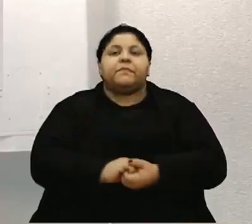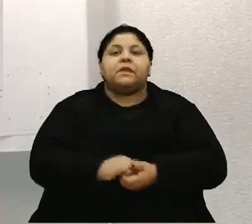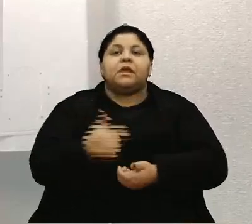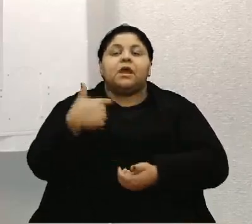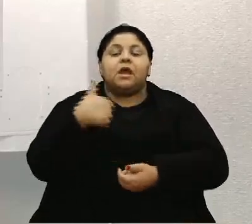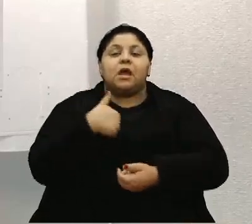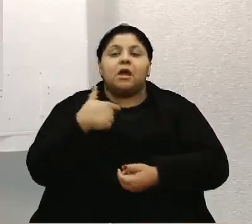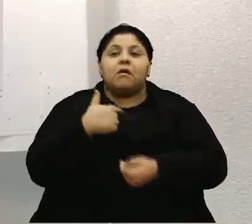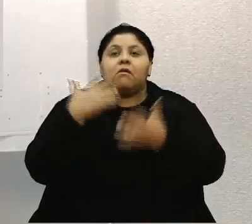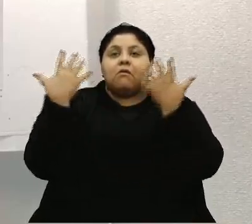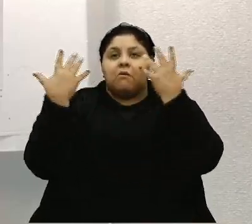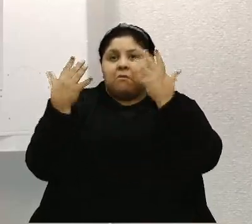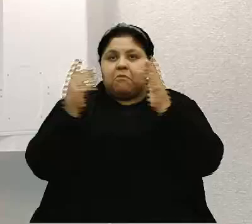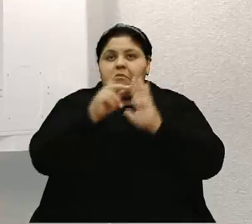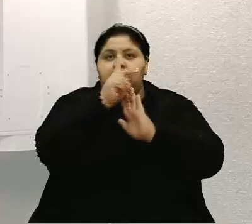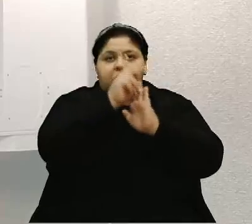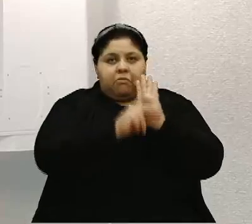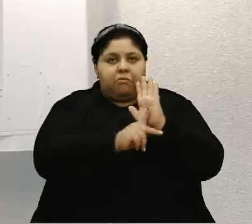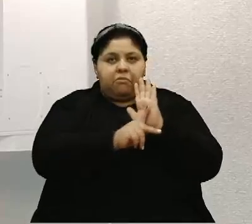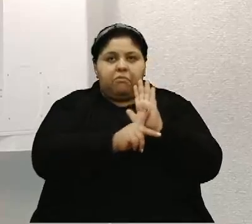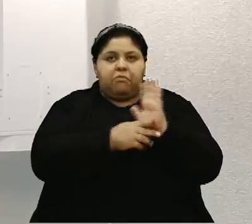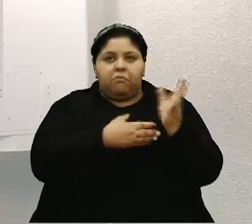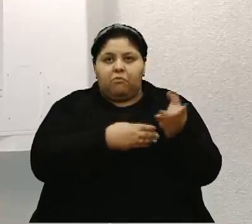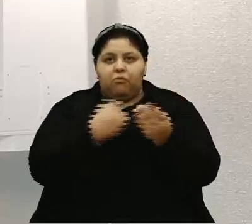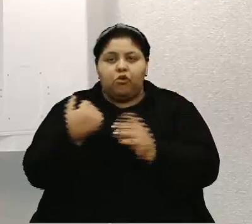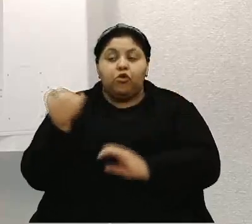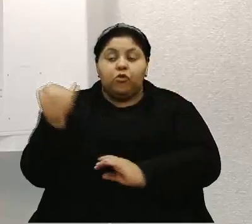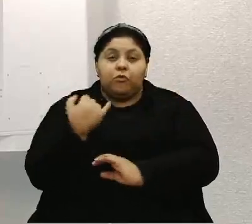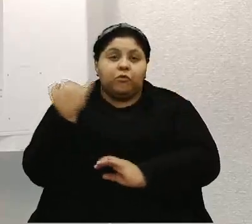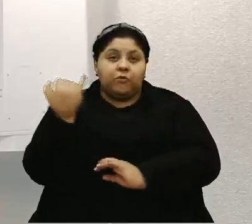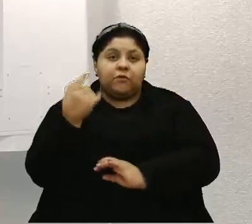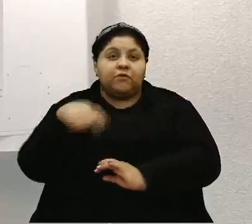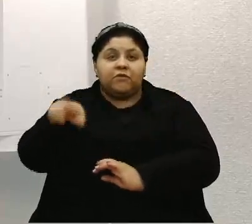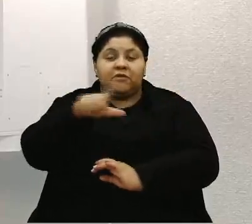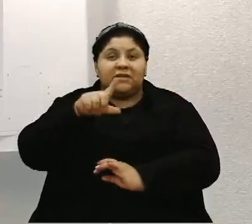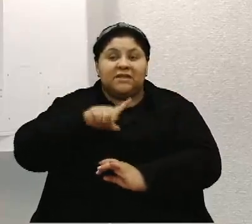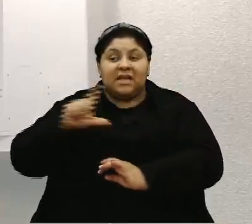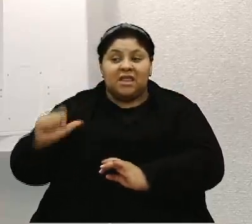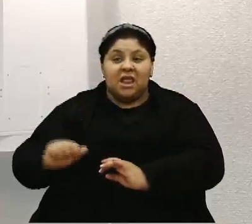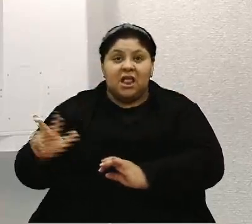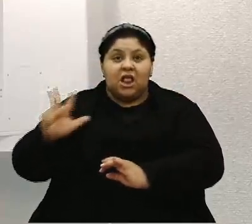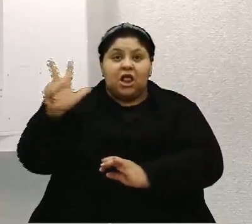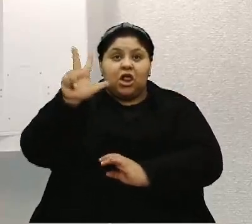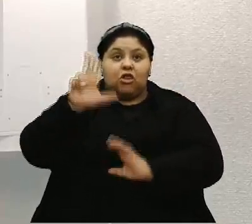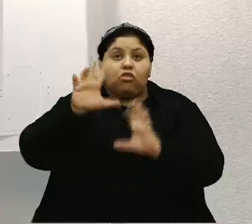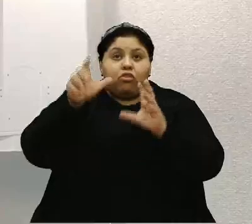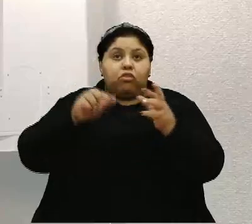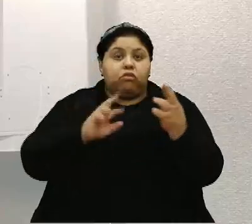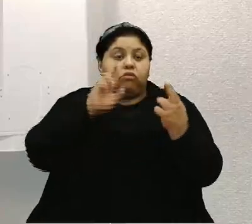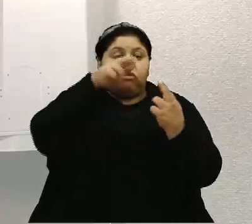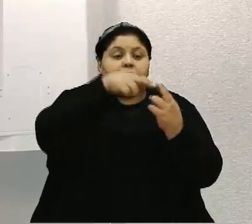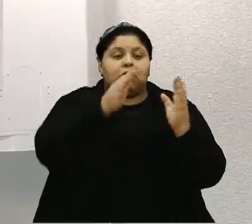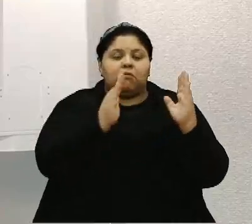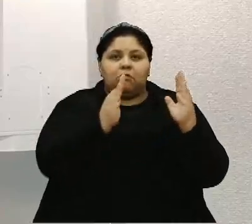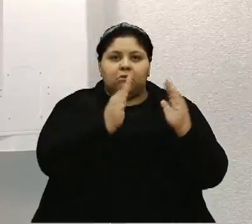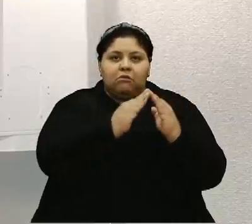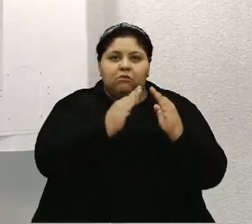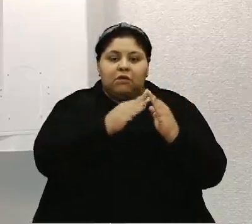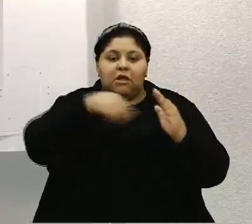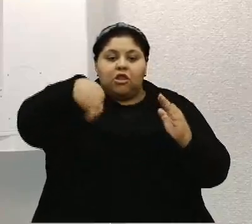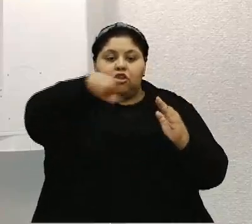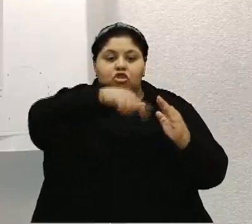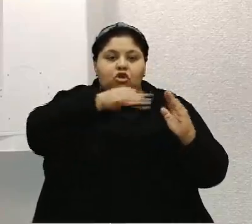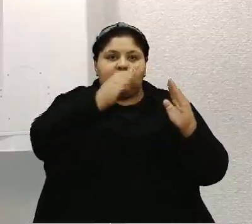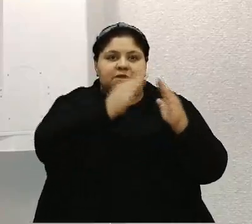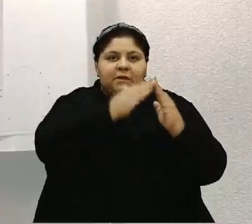sim, parabenizar esse projeto, é um projeto muito importante. A gente tem que valorizar tudo que se refere à casa, à nossa casa, à